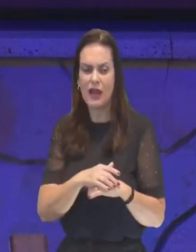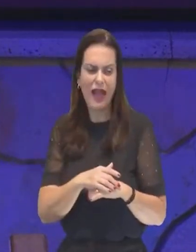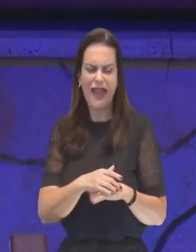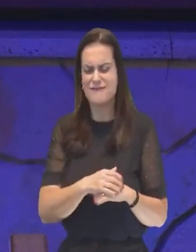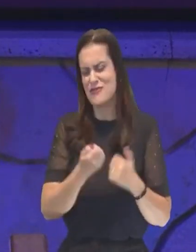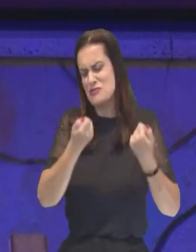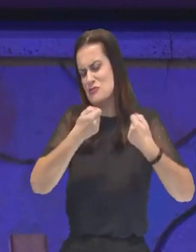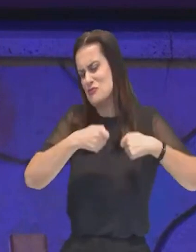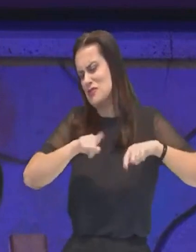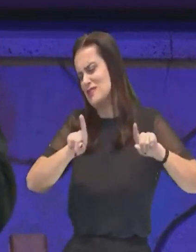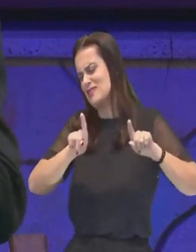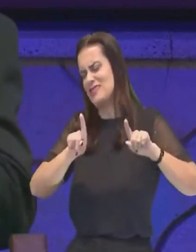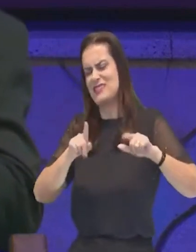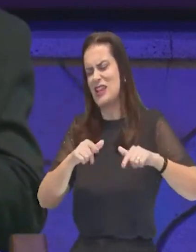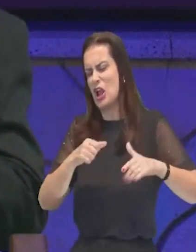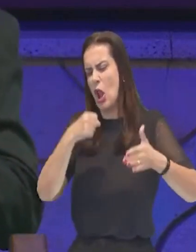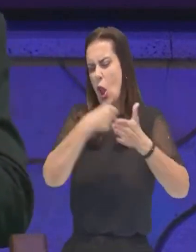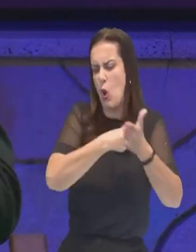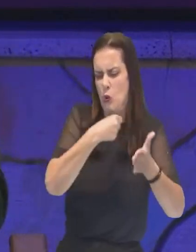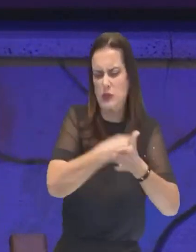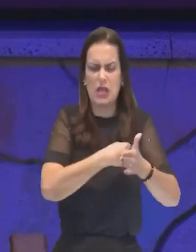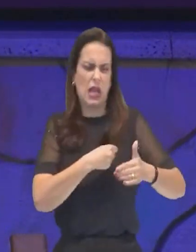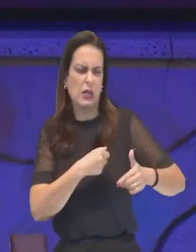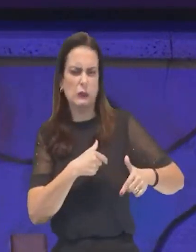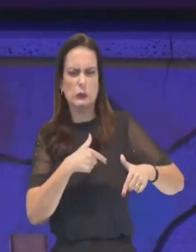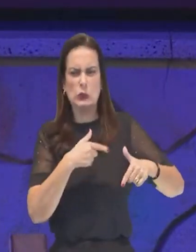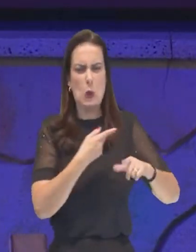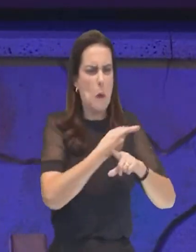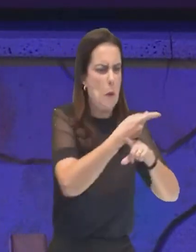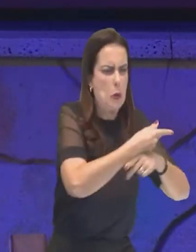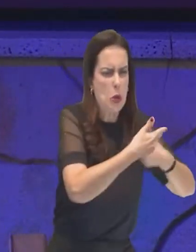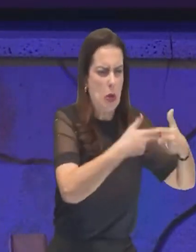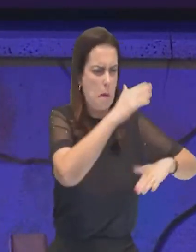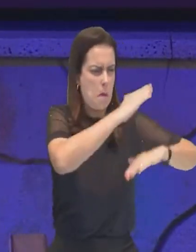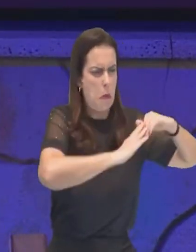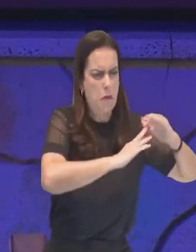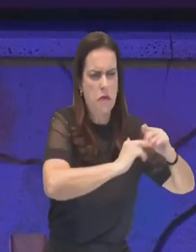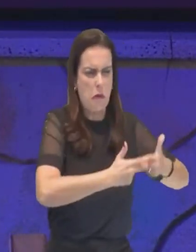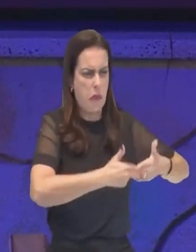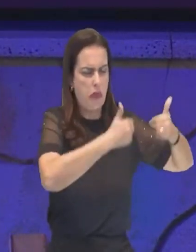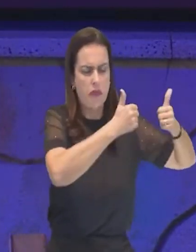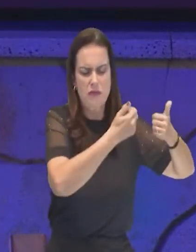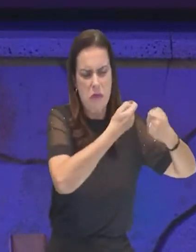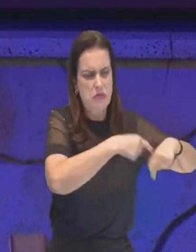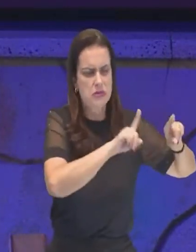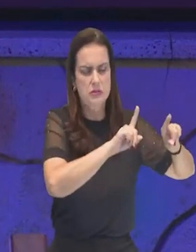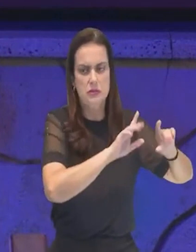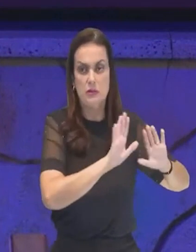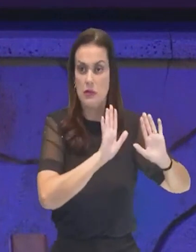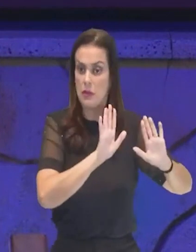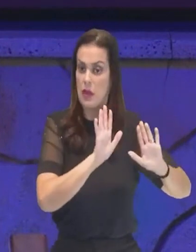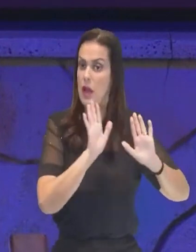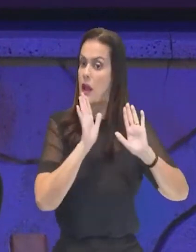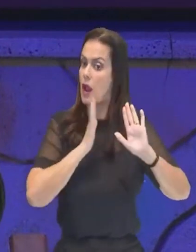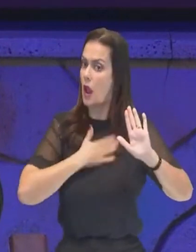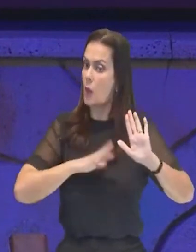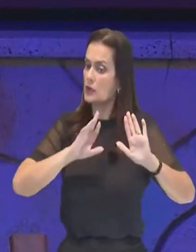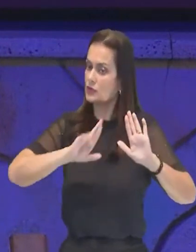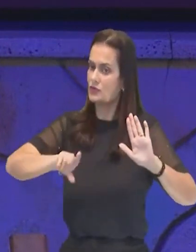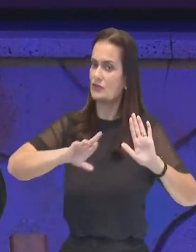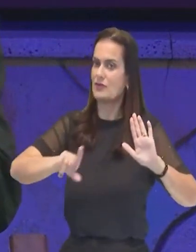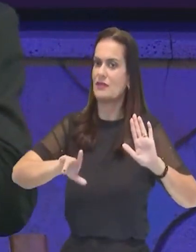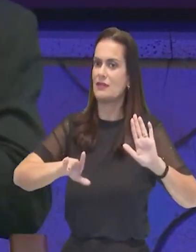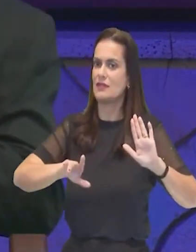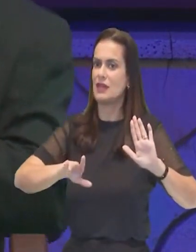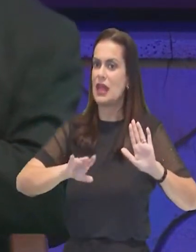seus direitos. Obviamente que não é esta a questão, queridos. O problema acontece quando objetivamos de tal